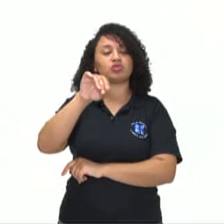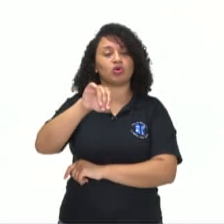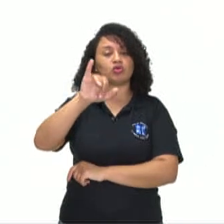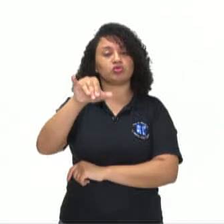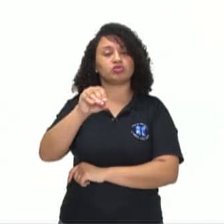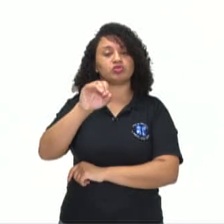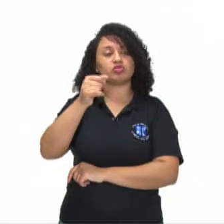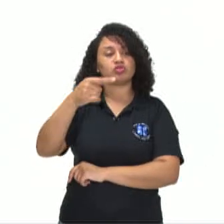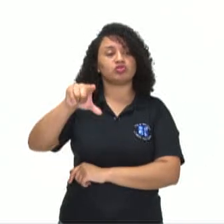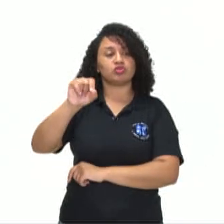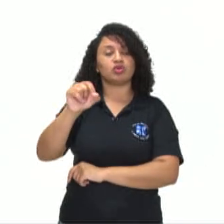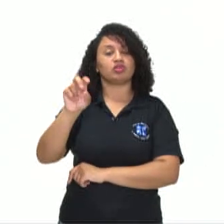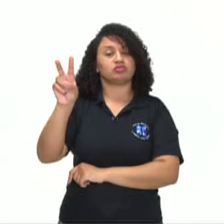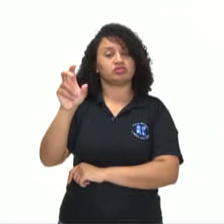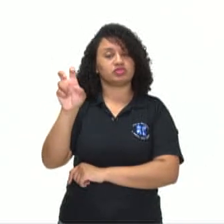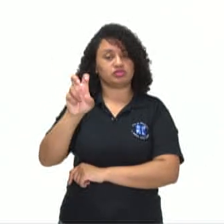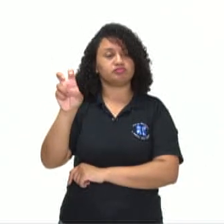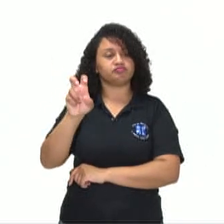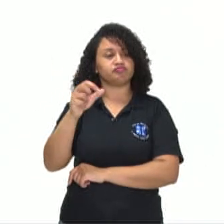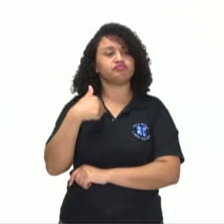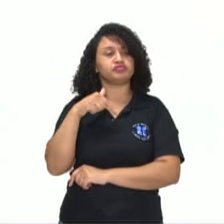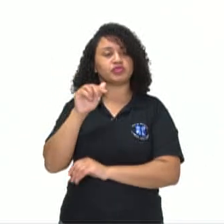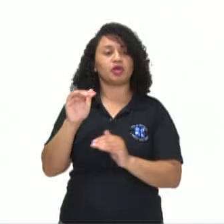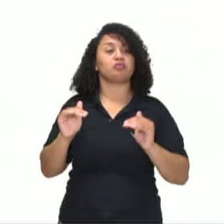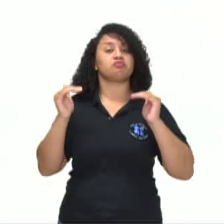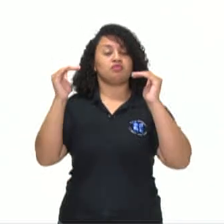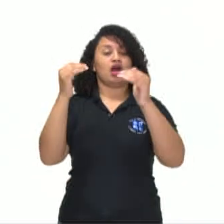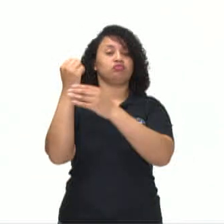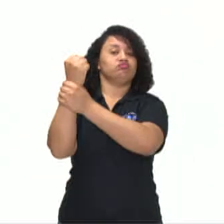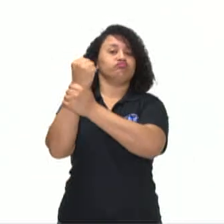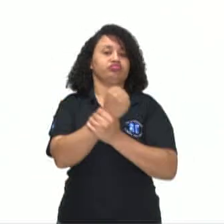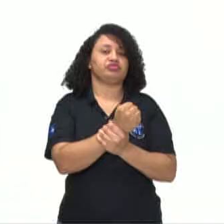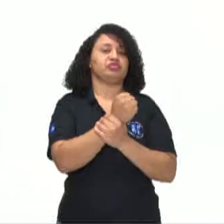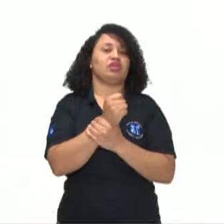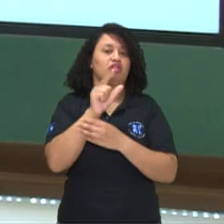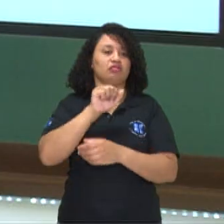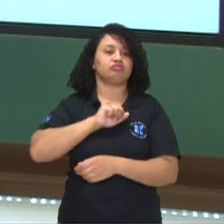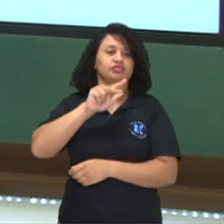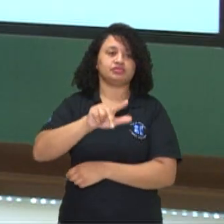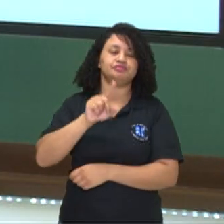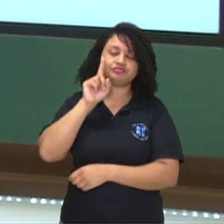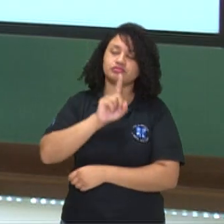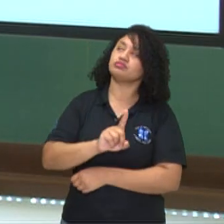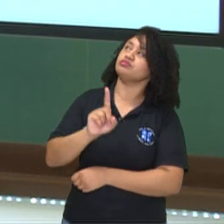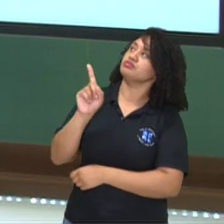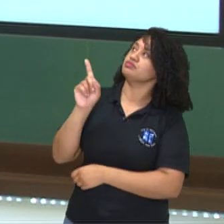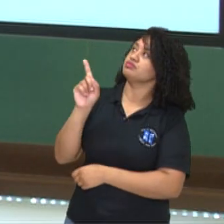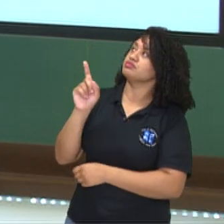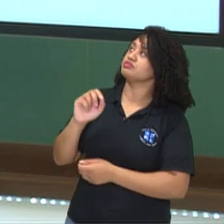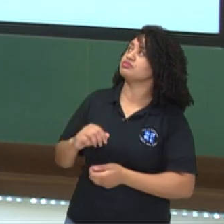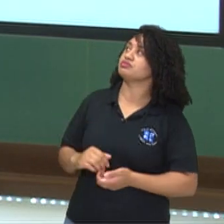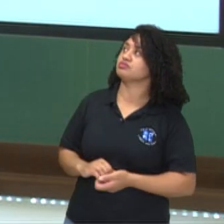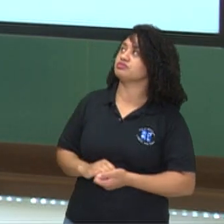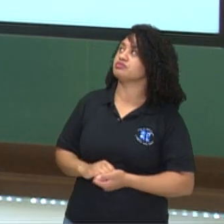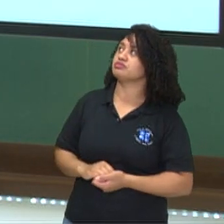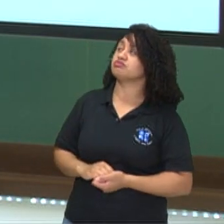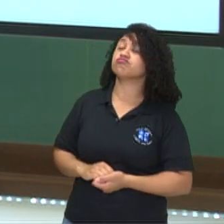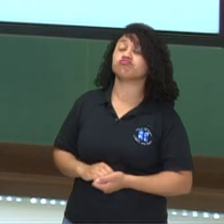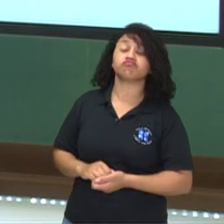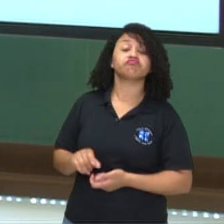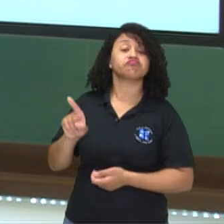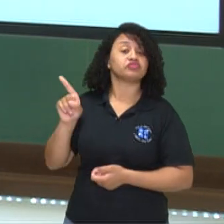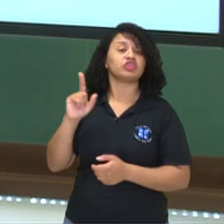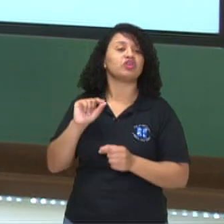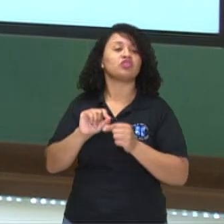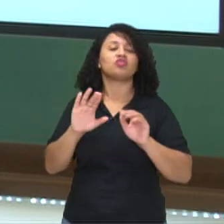XVIII, considerado aí o auge do absolutismo português, né, da centralização política nas mãos de